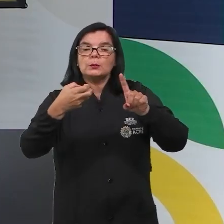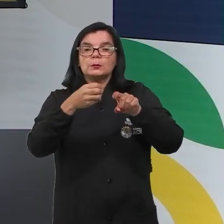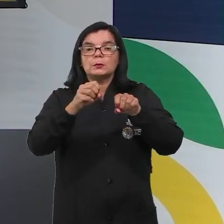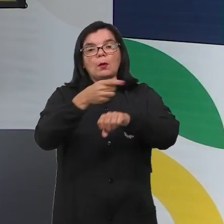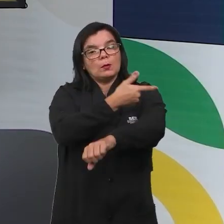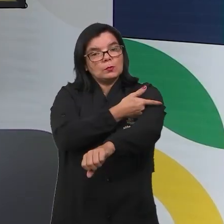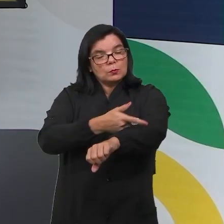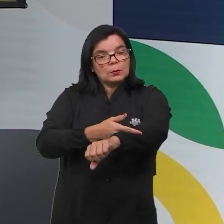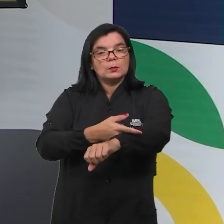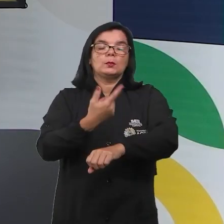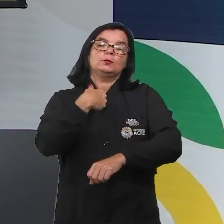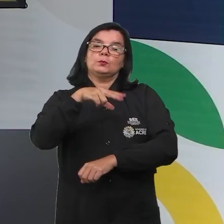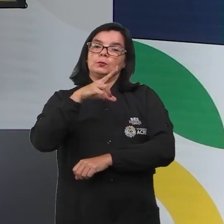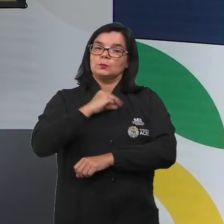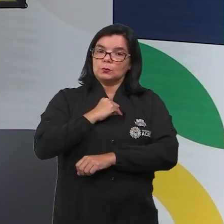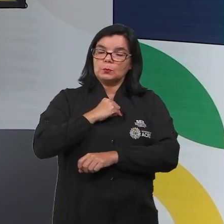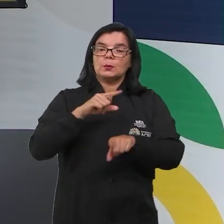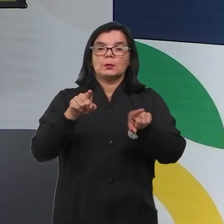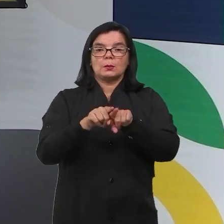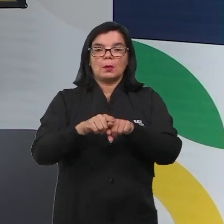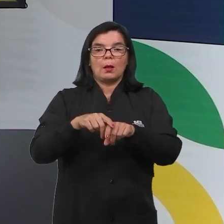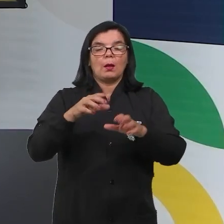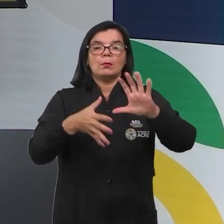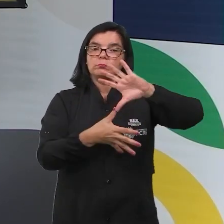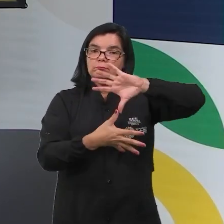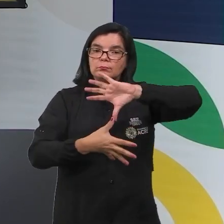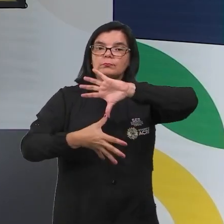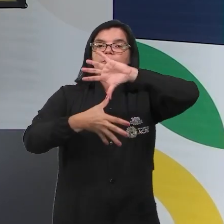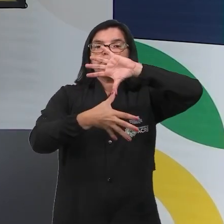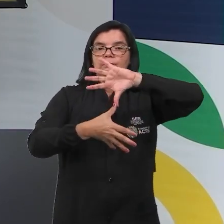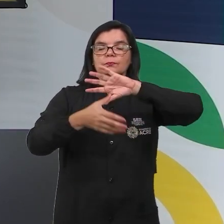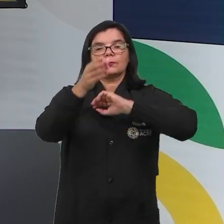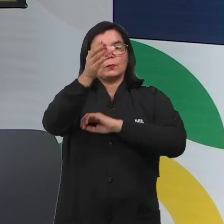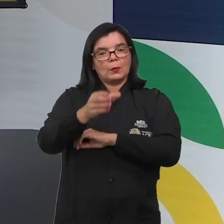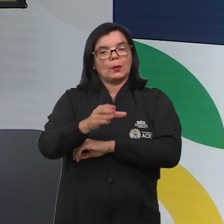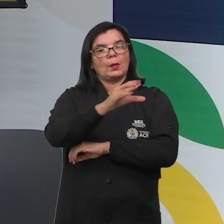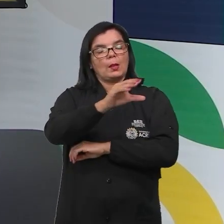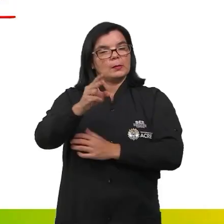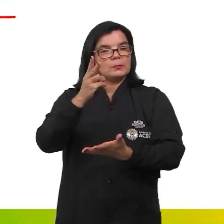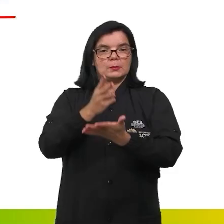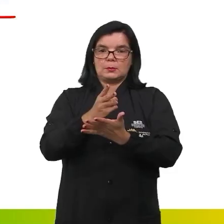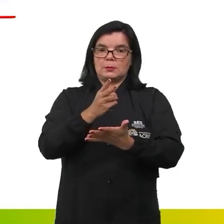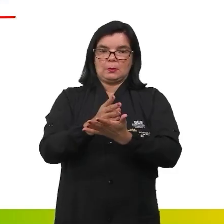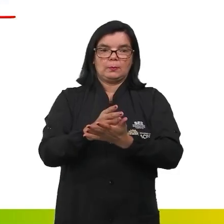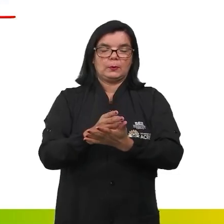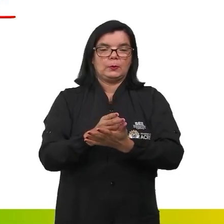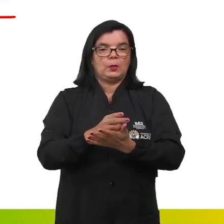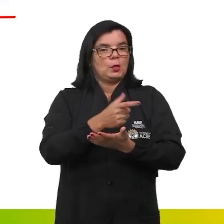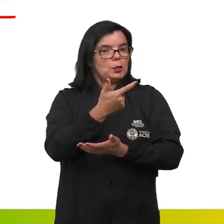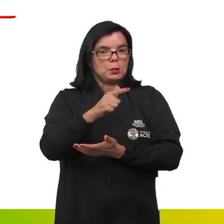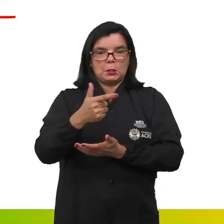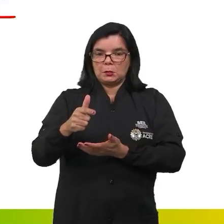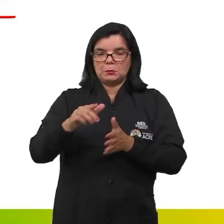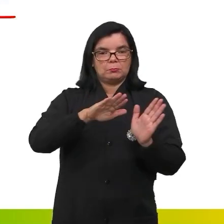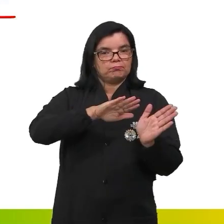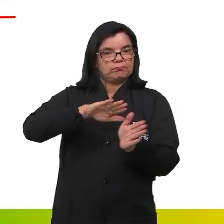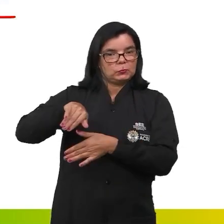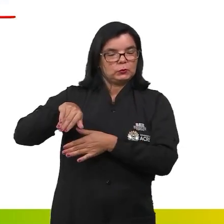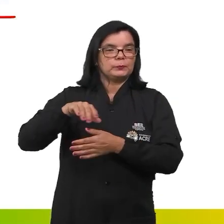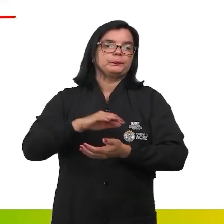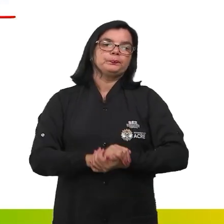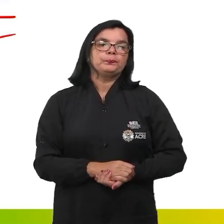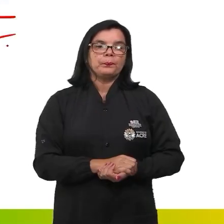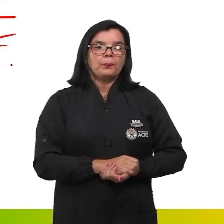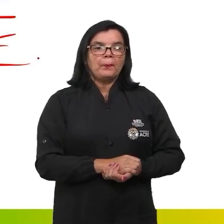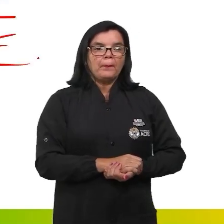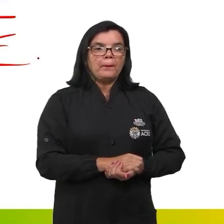dos portugueses. Então, falando em América, católico vai ser predominante. Então, esse negócio de que não é predominante aqui, tá